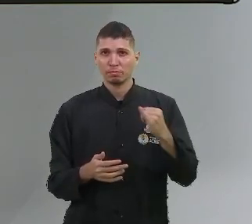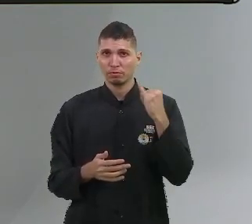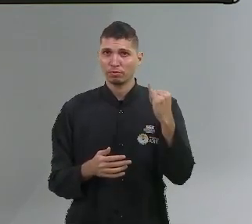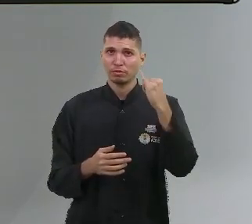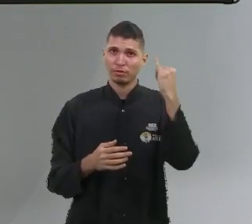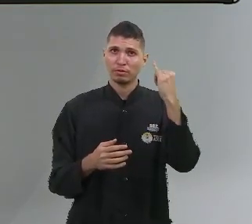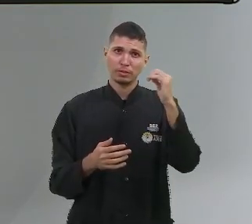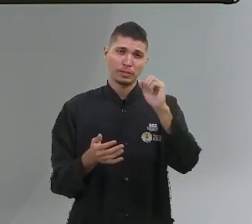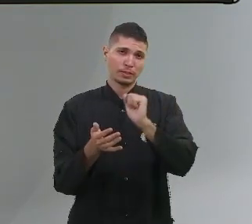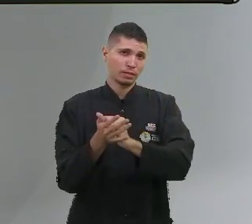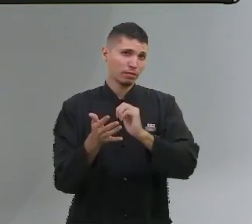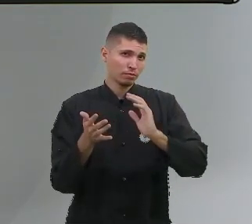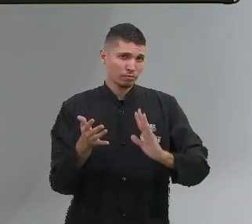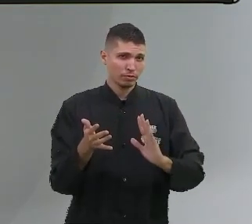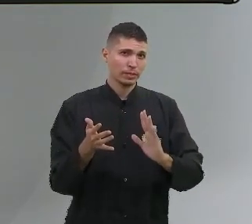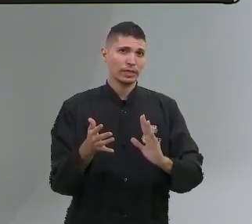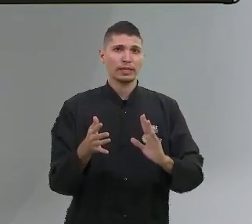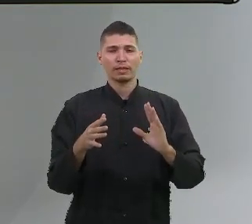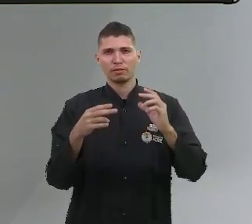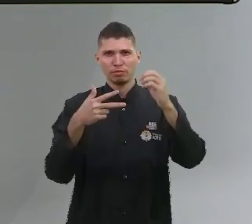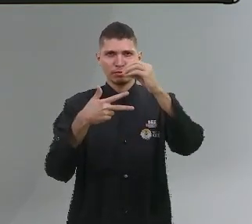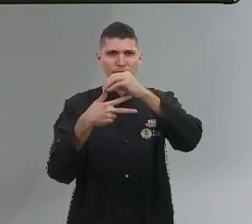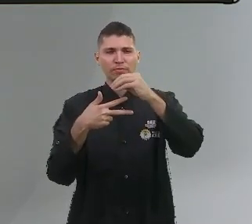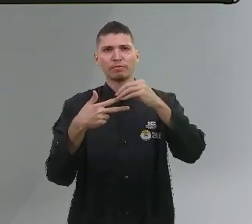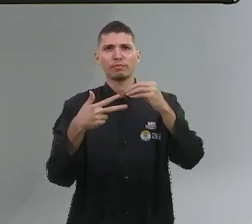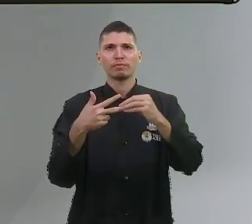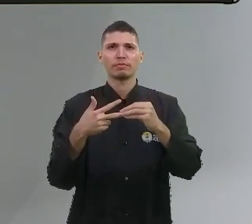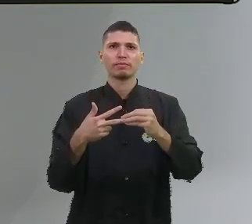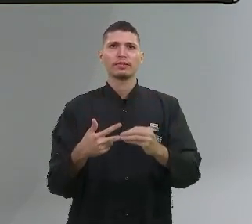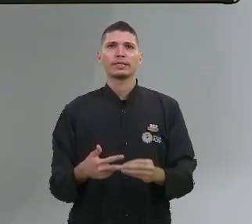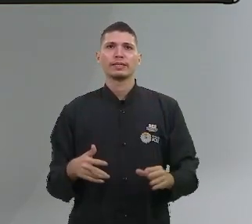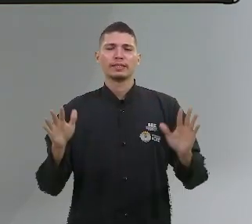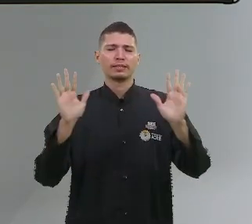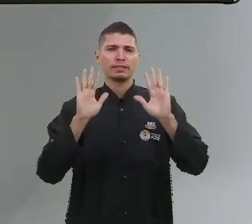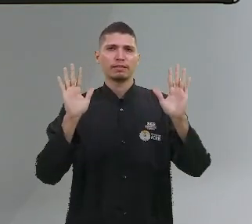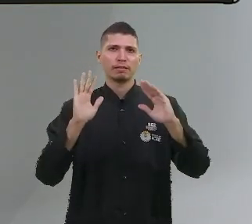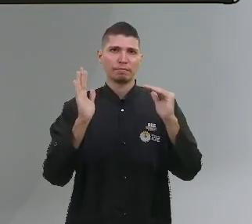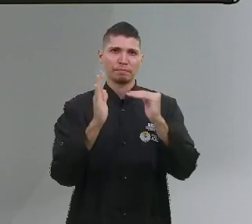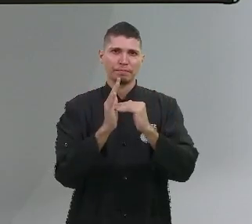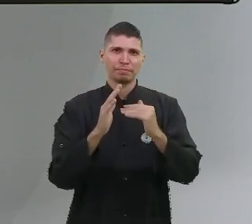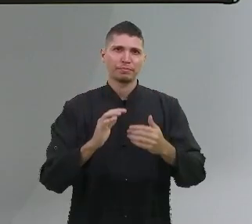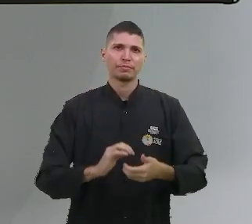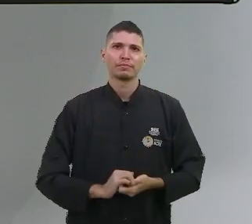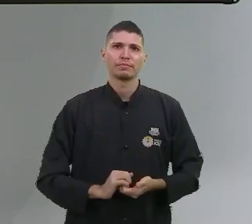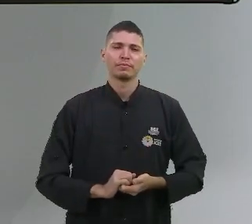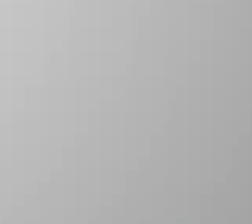atividades que vocês irão fazer, tá bom? Então, aguardo vocês e até a próxima aula.